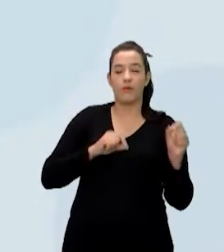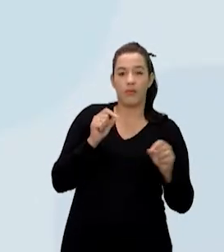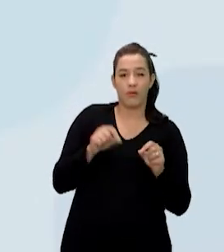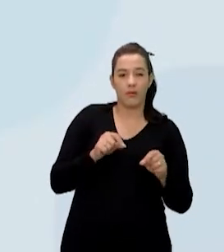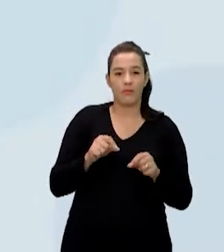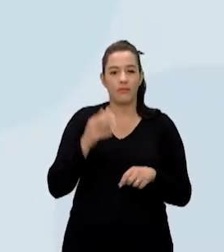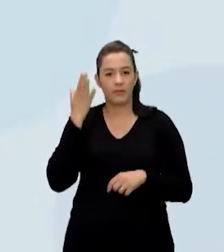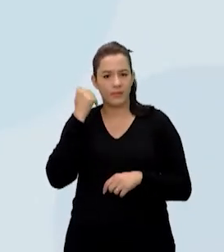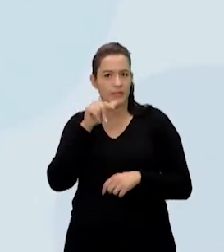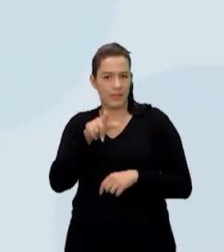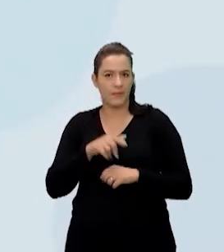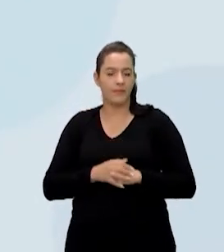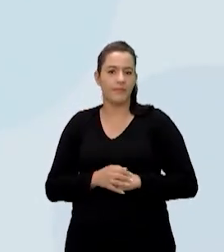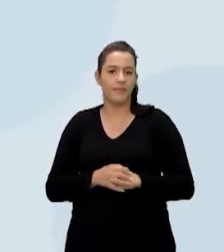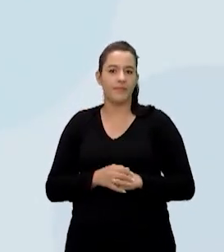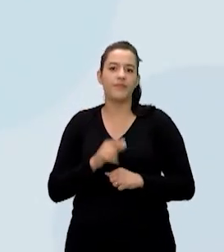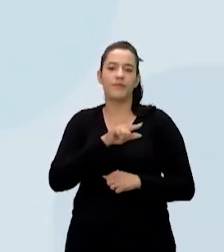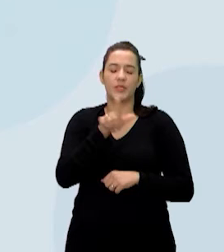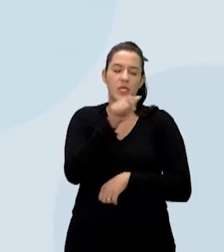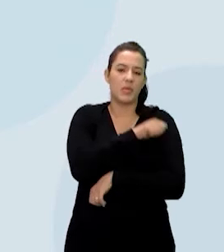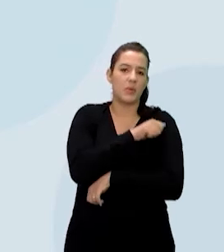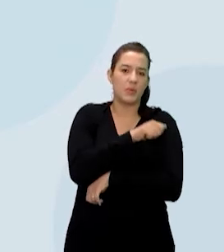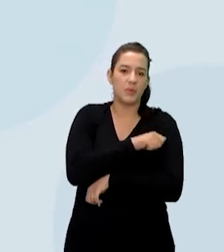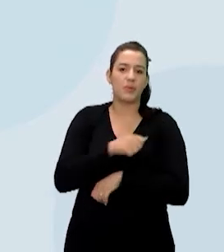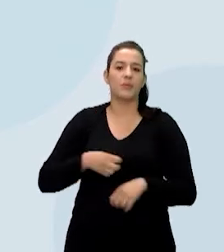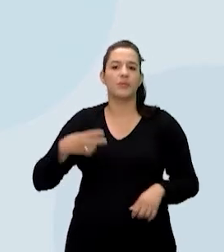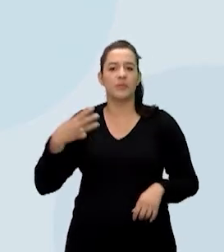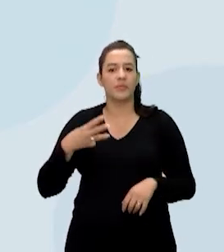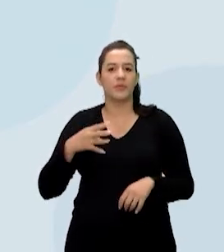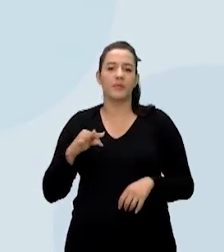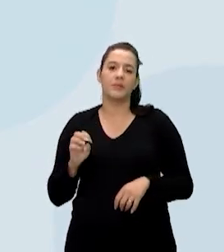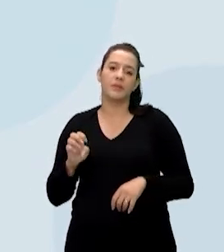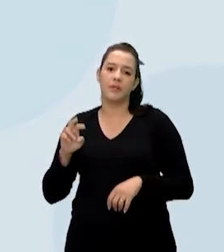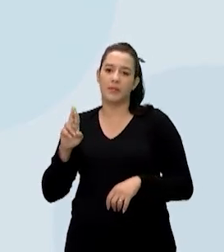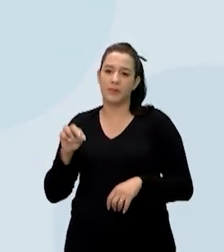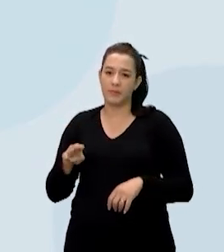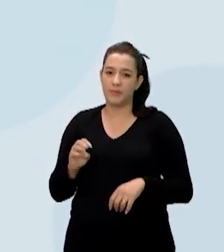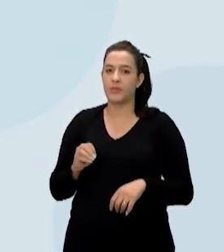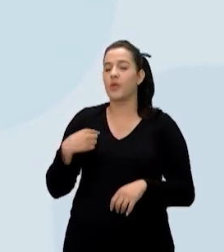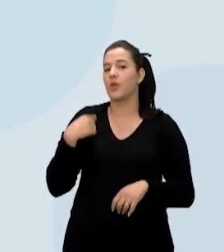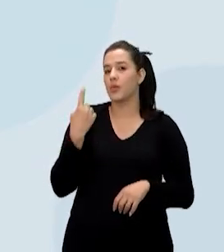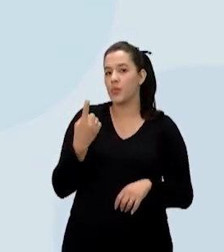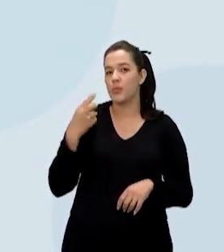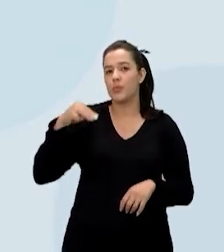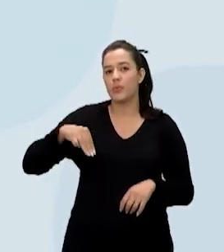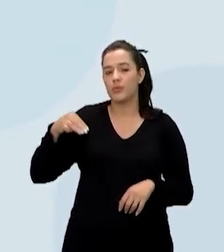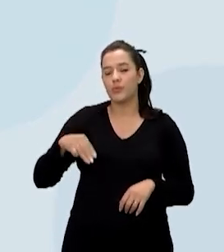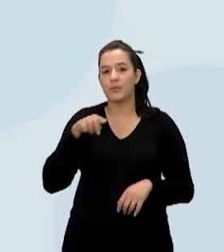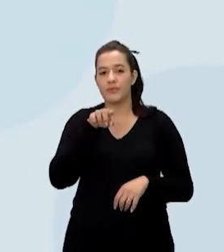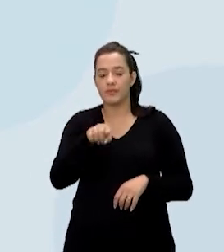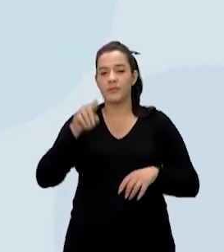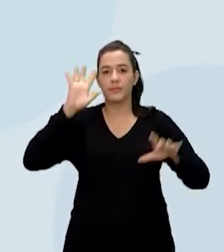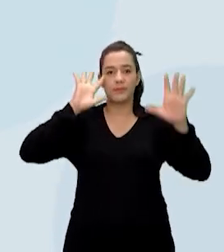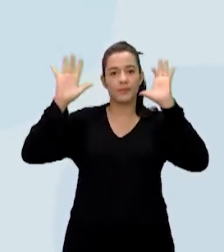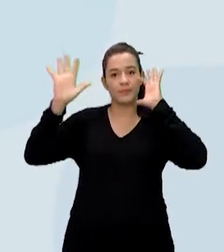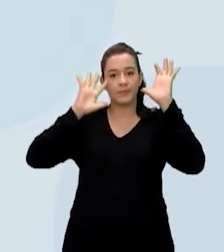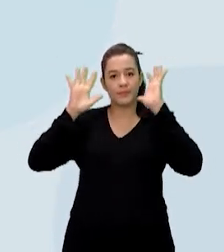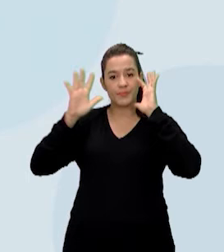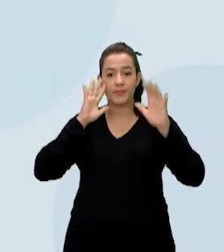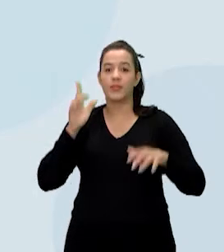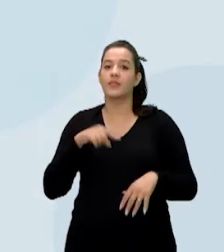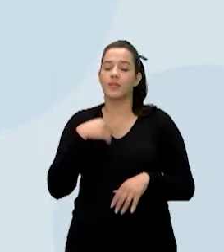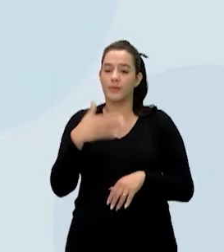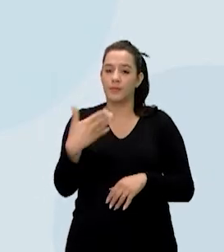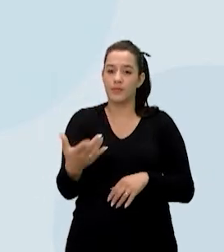da evolução química? Você é aluno do terceiro termo? Vou te dar aí um minutinho para você refletir e aí a gente